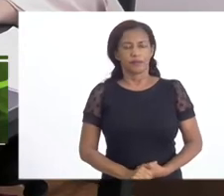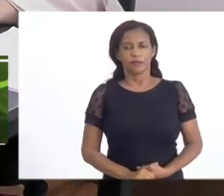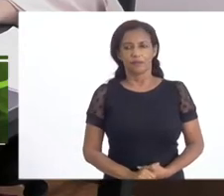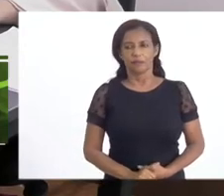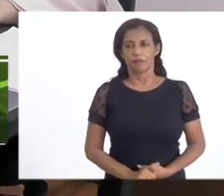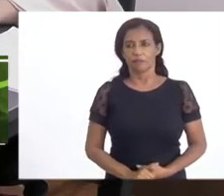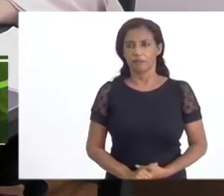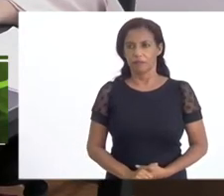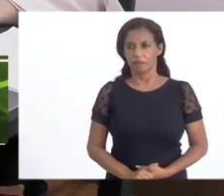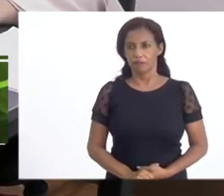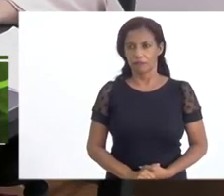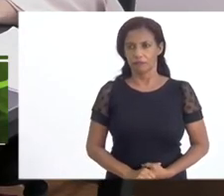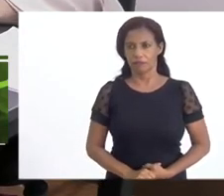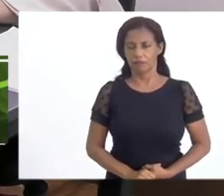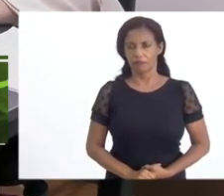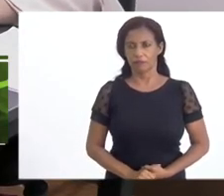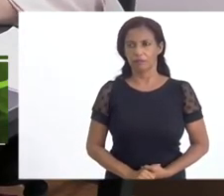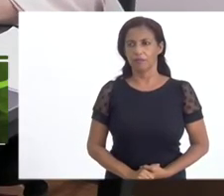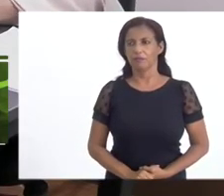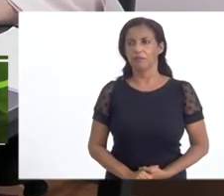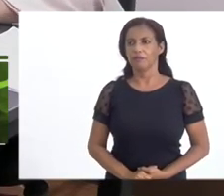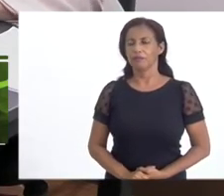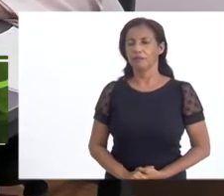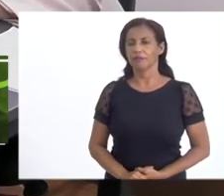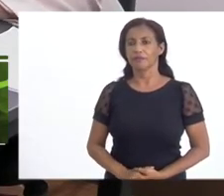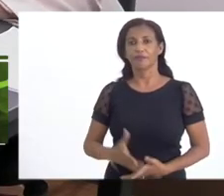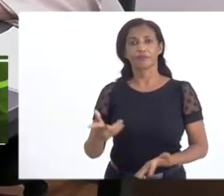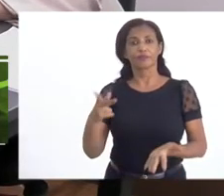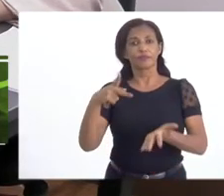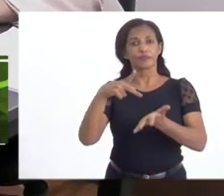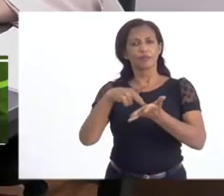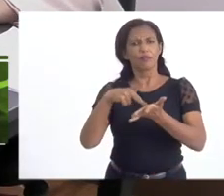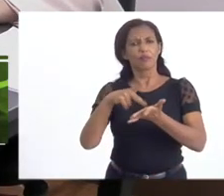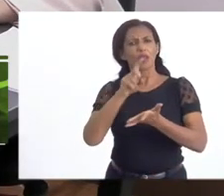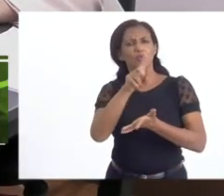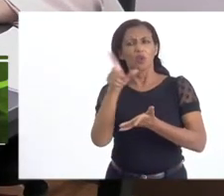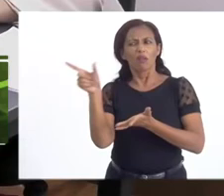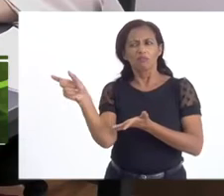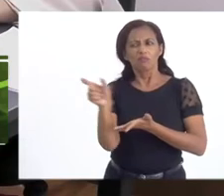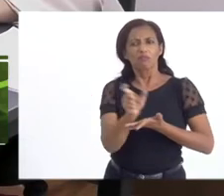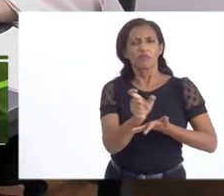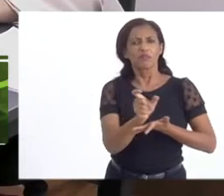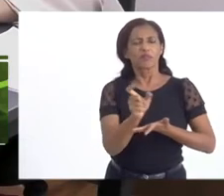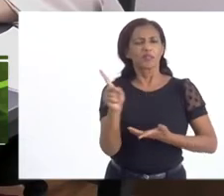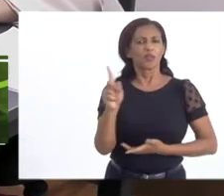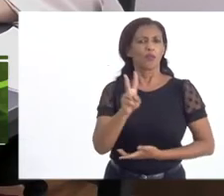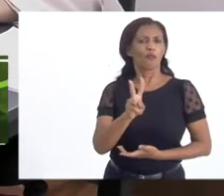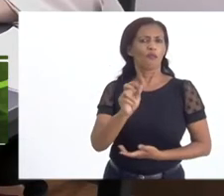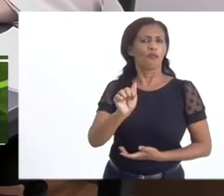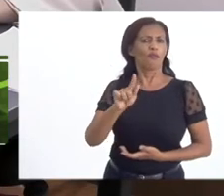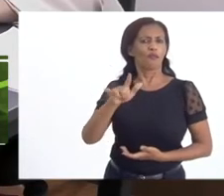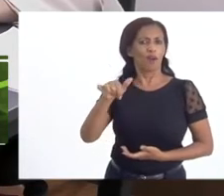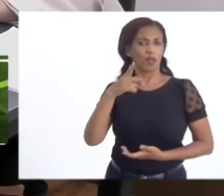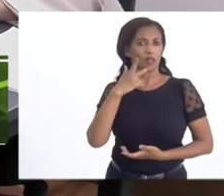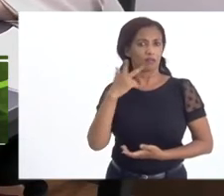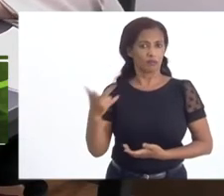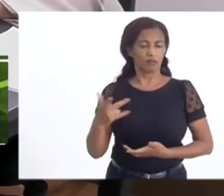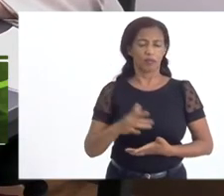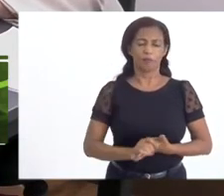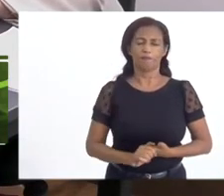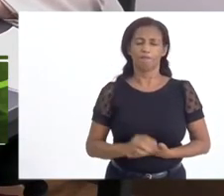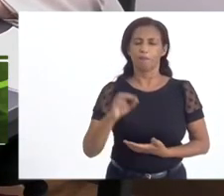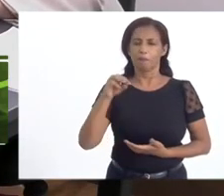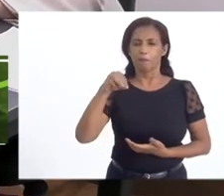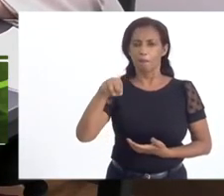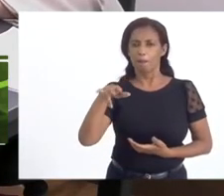Ah, ok, voltou o microfone. Bom, gente, na verdade eu só queria pegar o gancho que o nosso colega Wagner, depois seguido o Marcos e o próprio